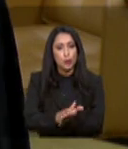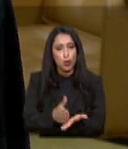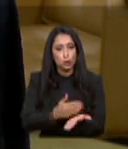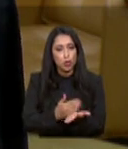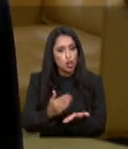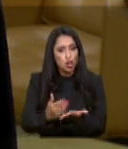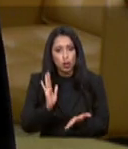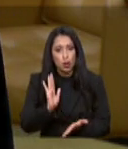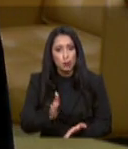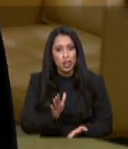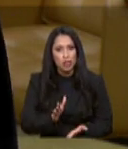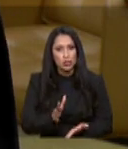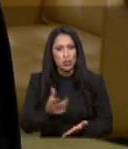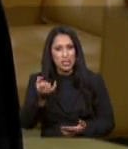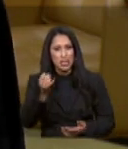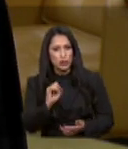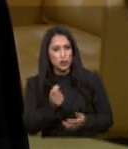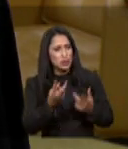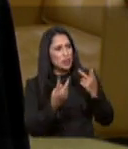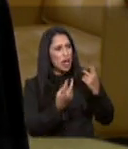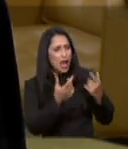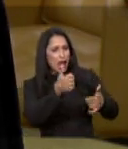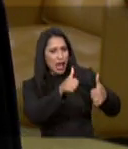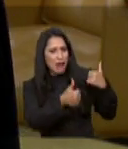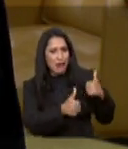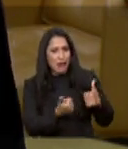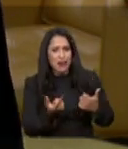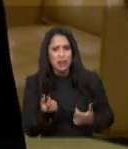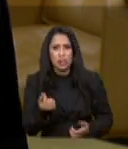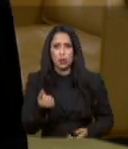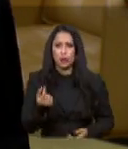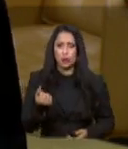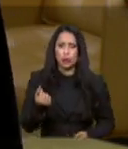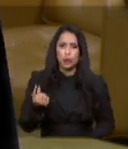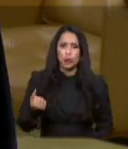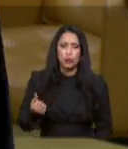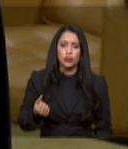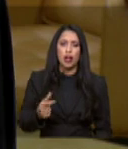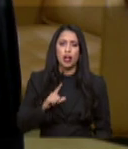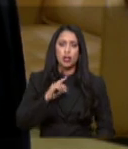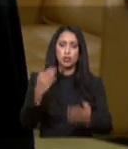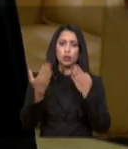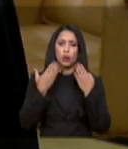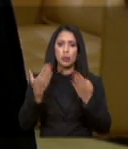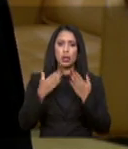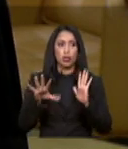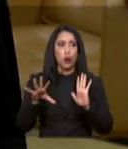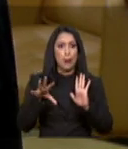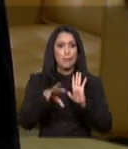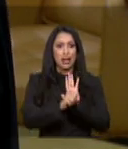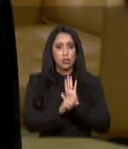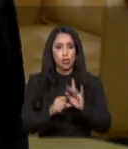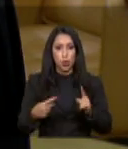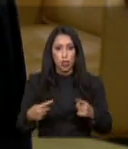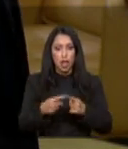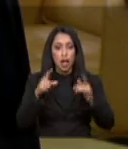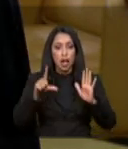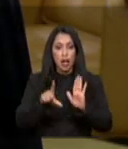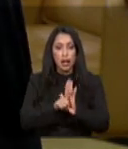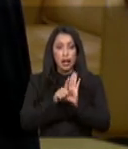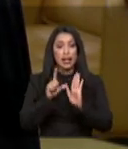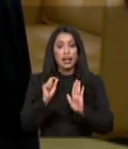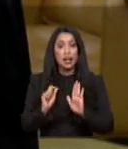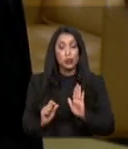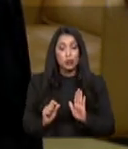iniciais. Se fizermos um recorte desse valor apenas às 9 unidades da federação que compõem a Amazônia Legal, chegamos a um